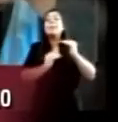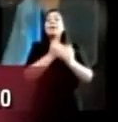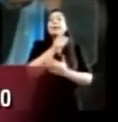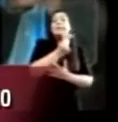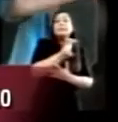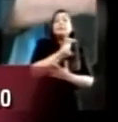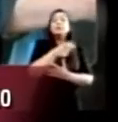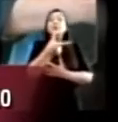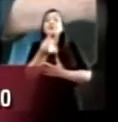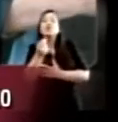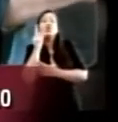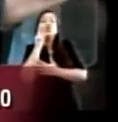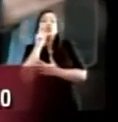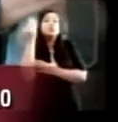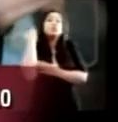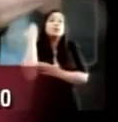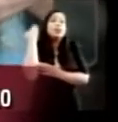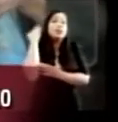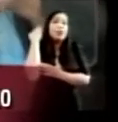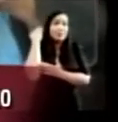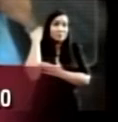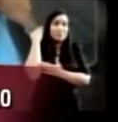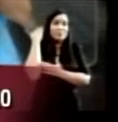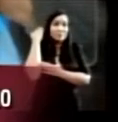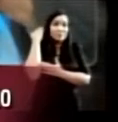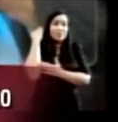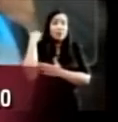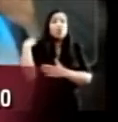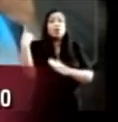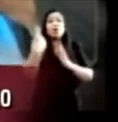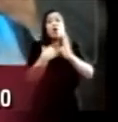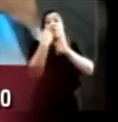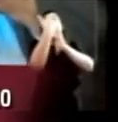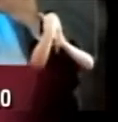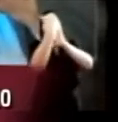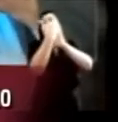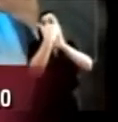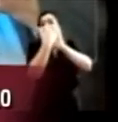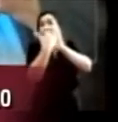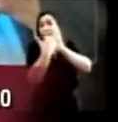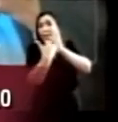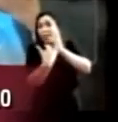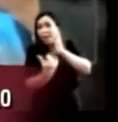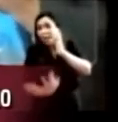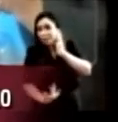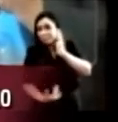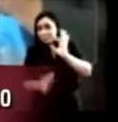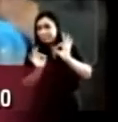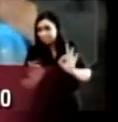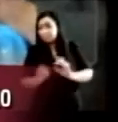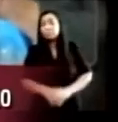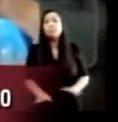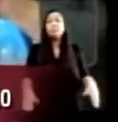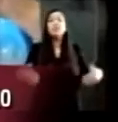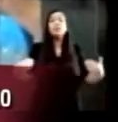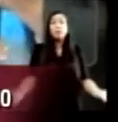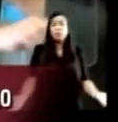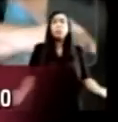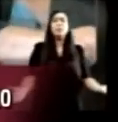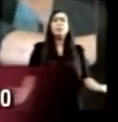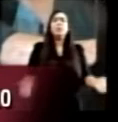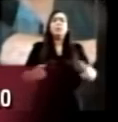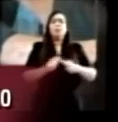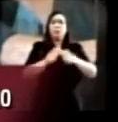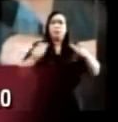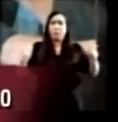15, 20 dias atrás, quando a gente vinha caindo. Tá certo? Então, quando eu